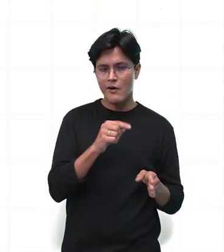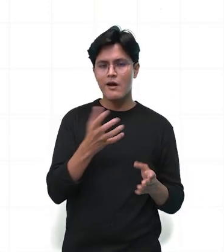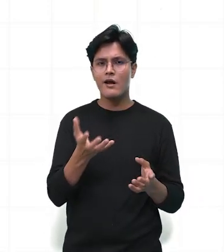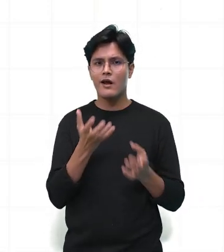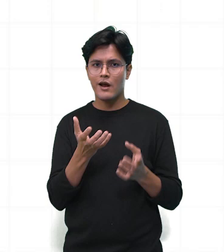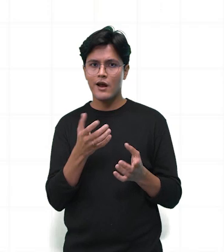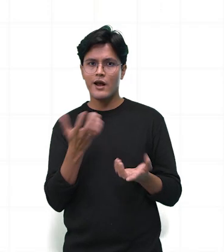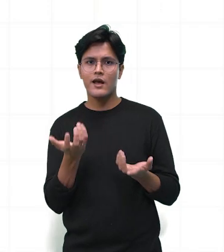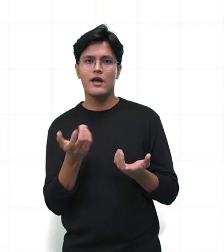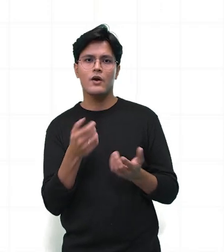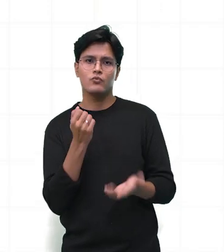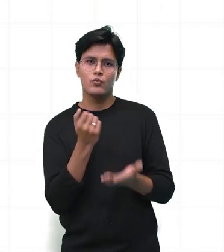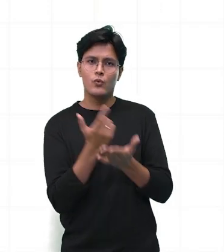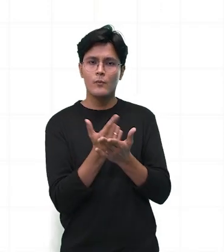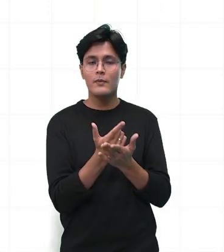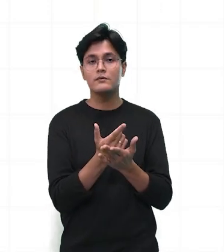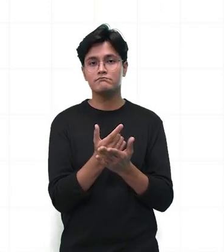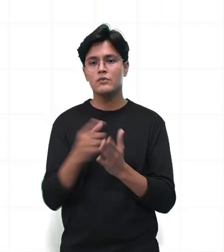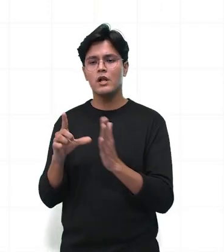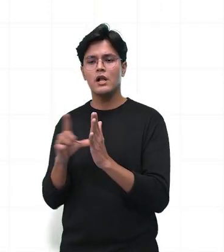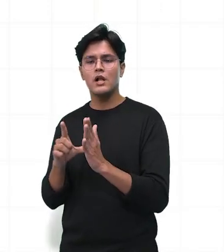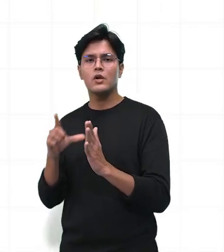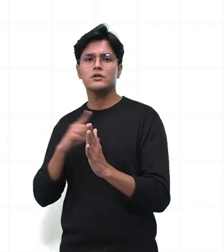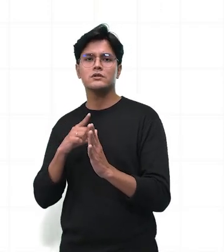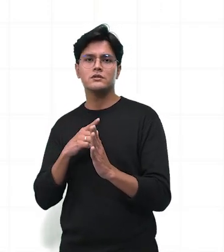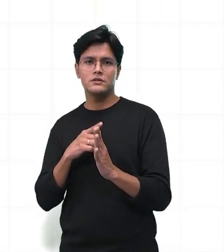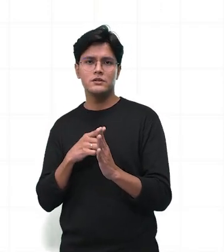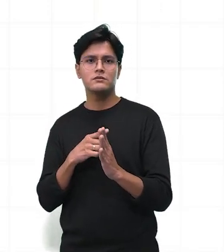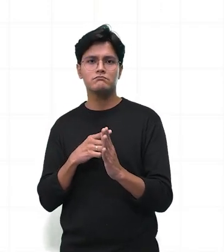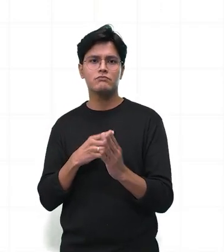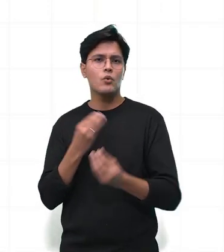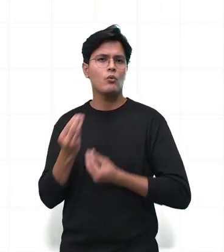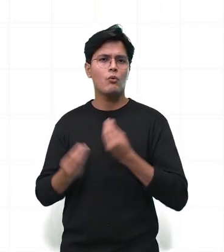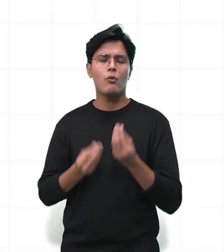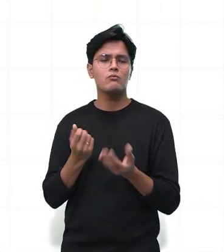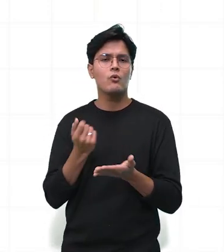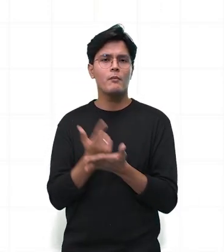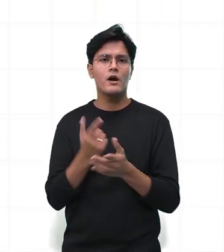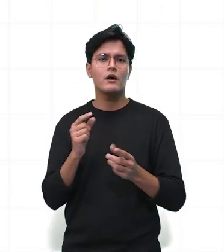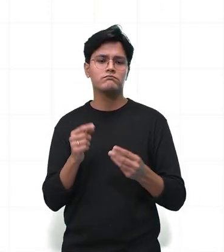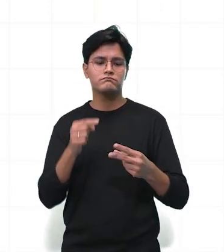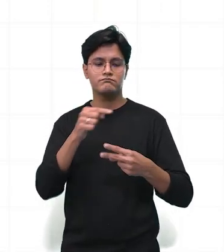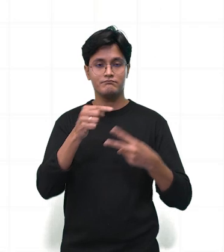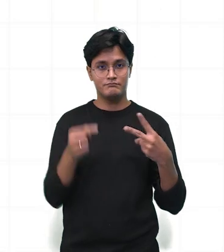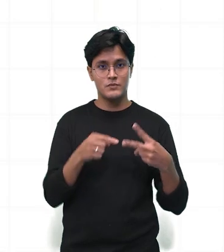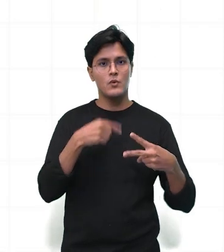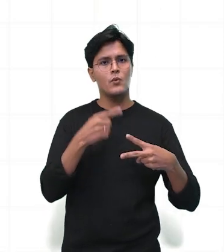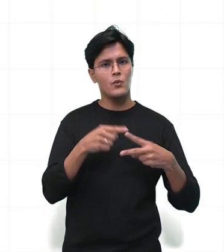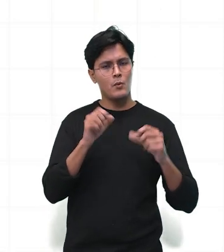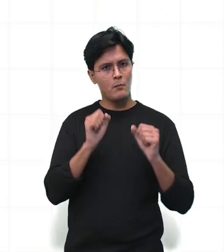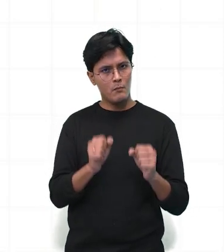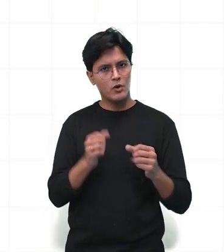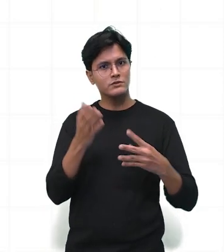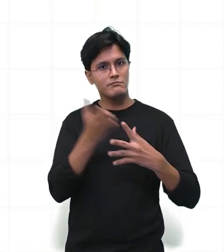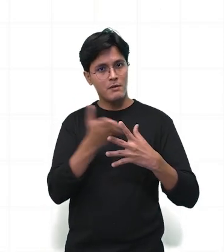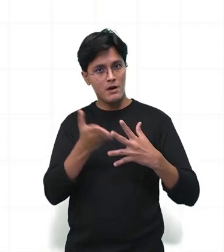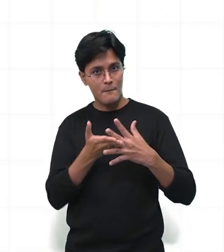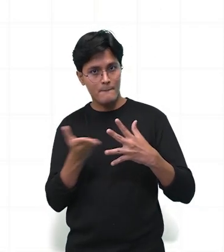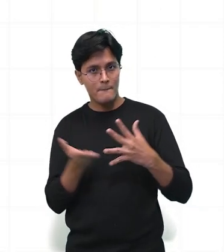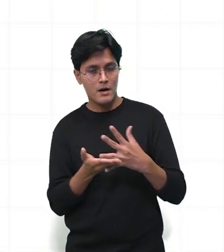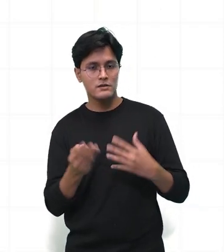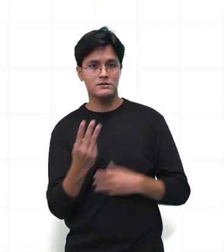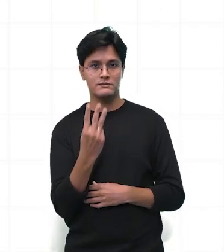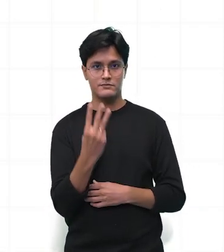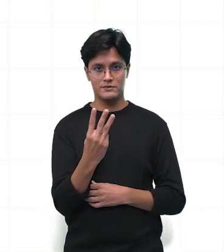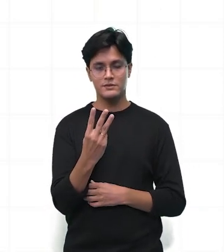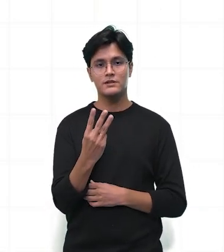ela diz, você pode pagar em 3 parcelas de R$500, ou você pode fazer o pagamento